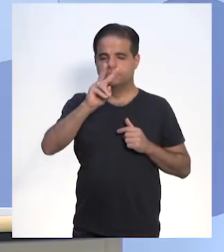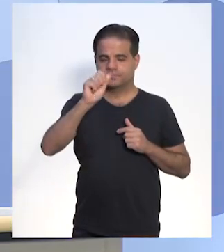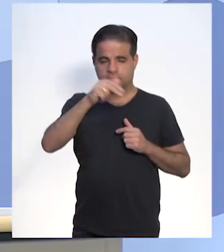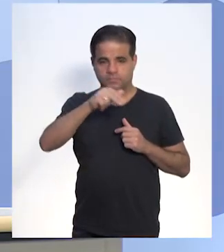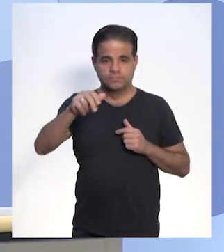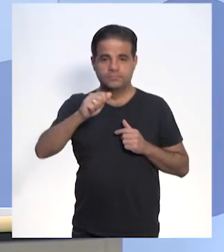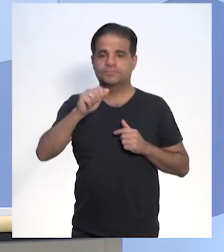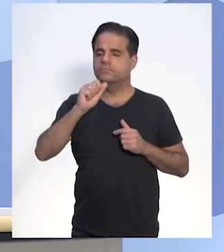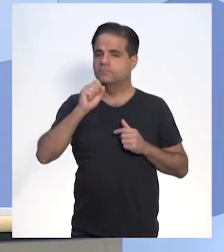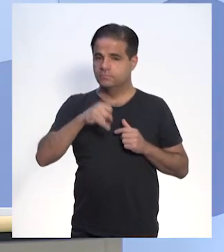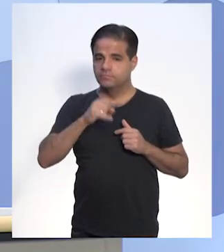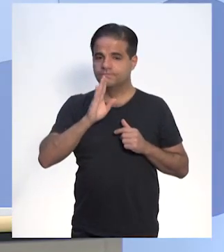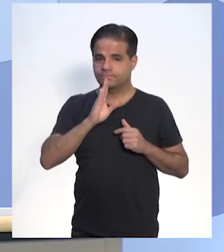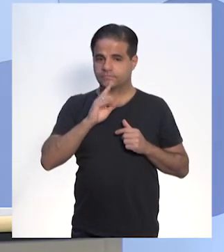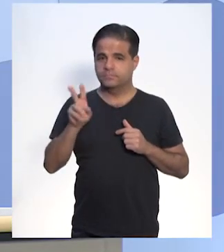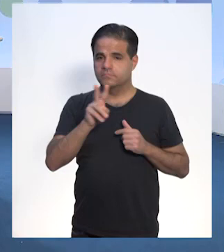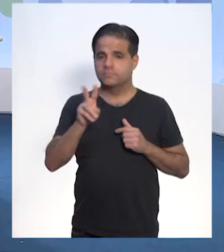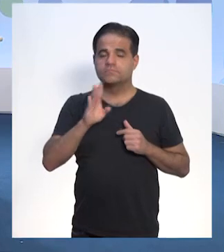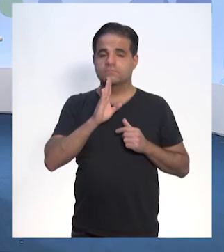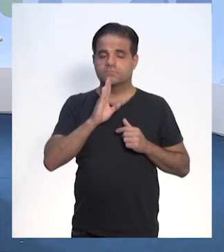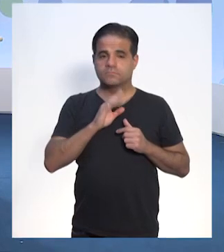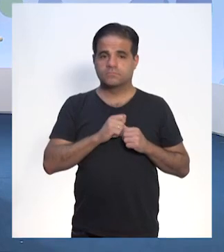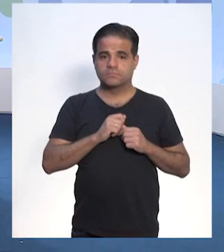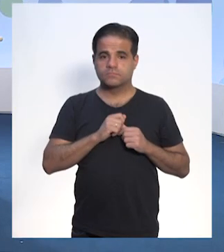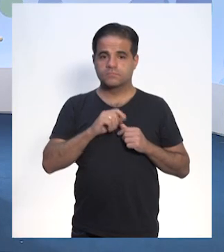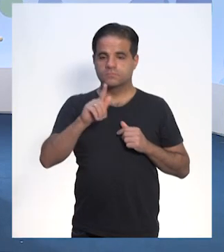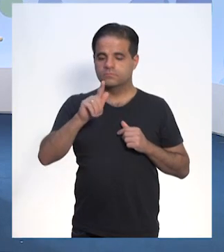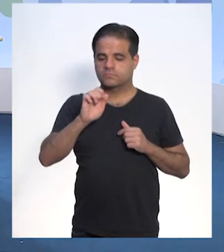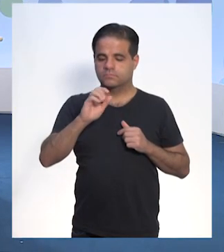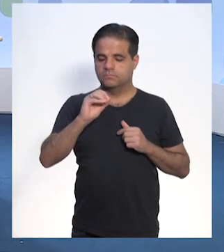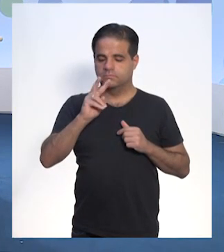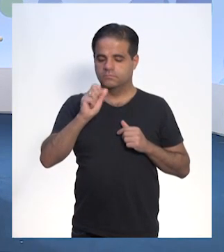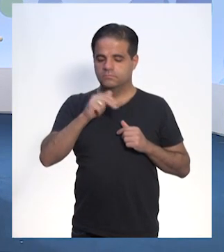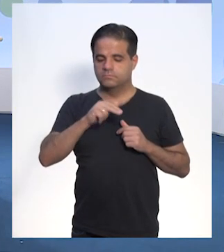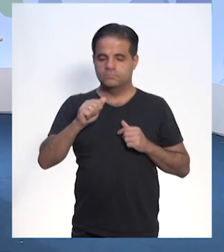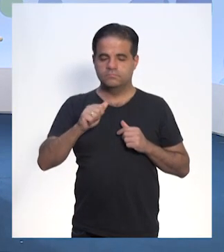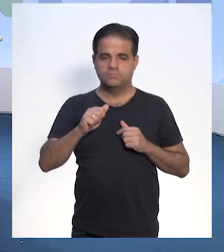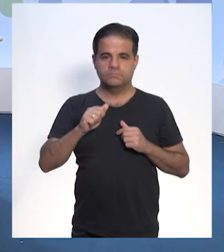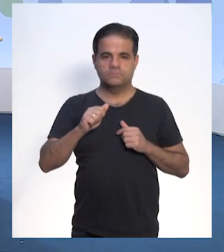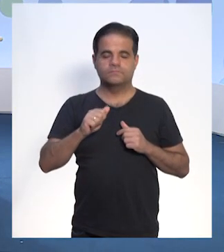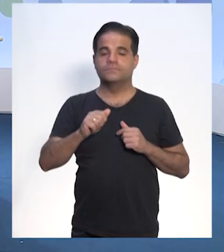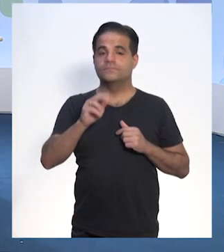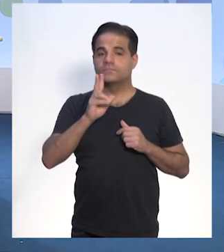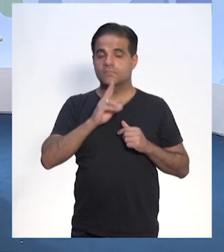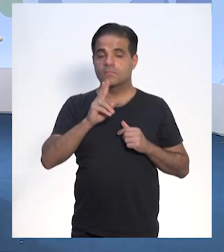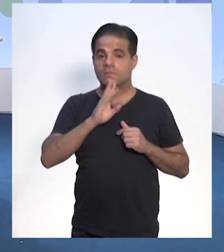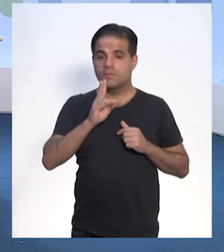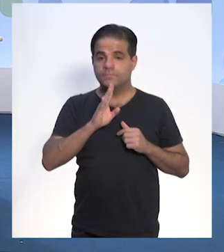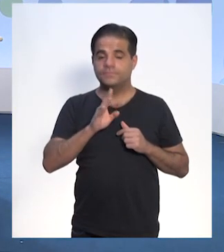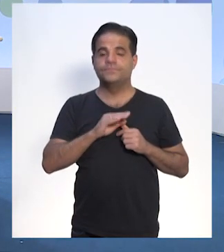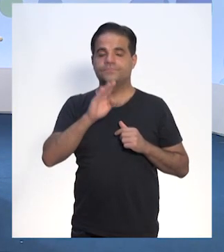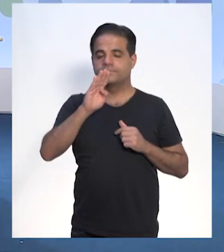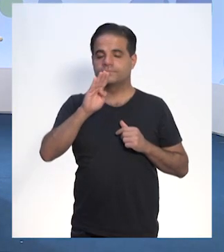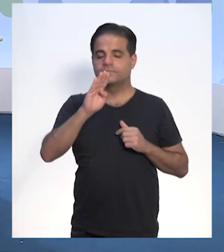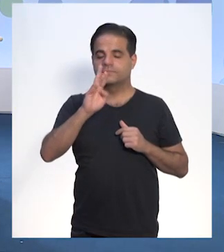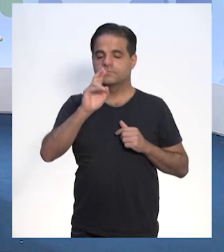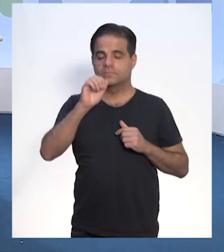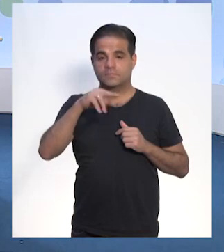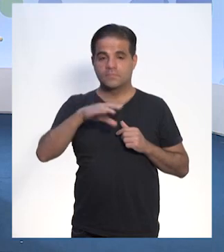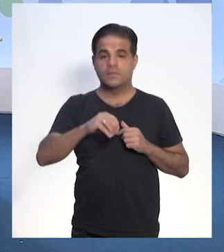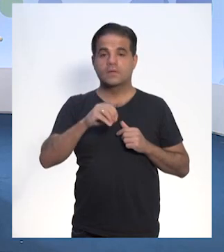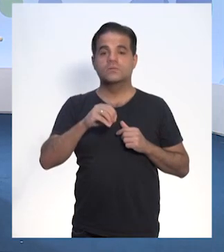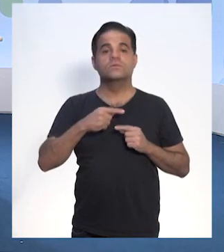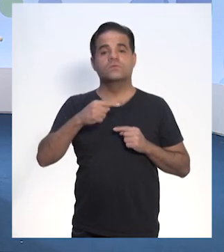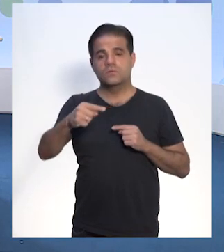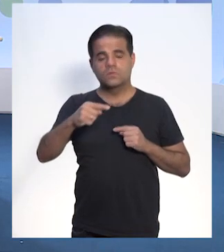sim, conheço os dois. Giovana da Protelma. O aluno Breno da Proeli, Anne,